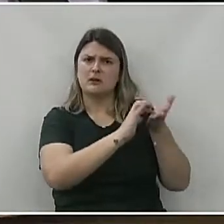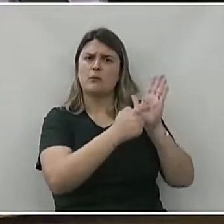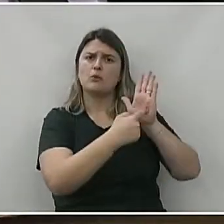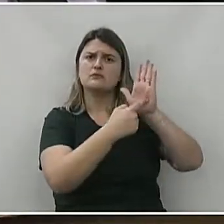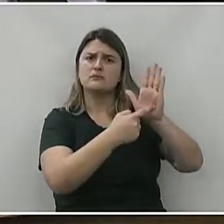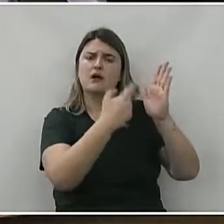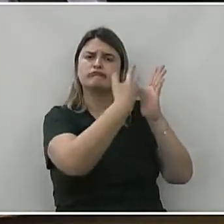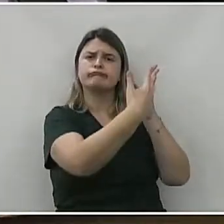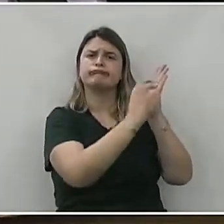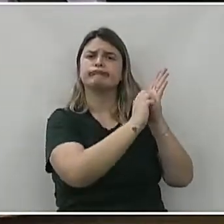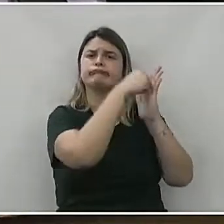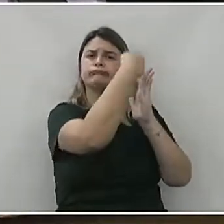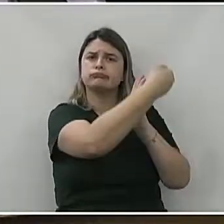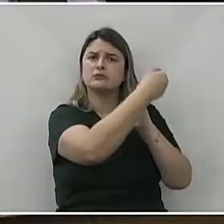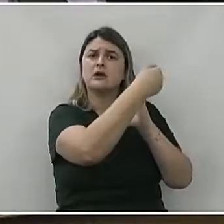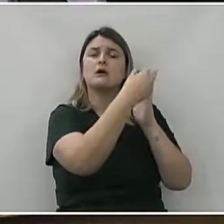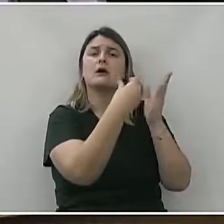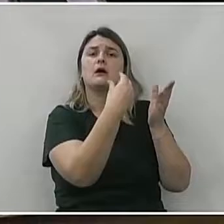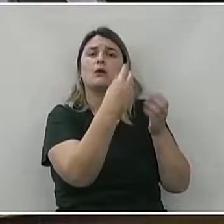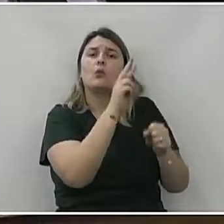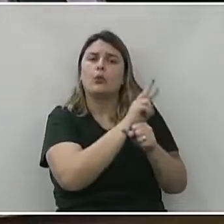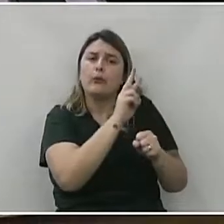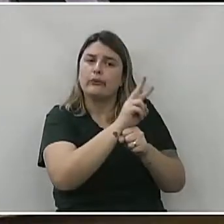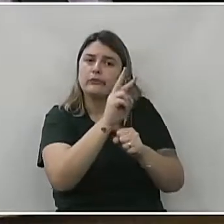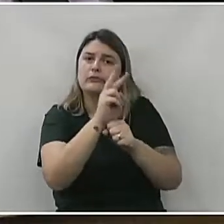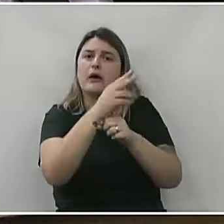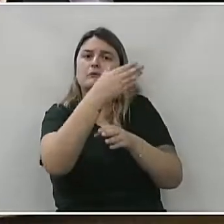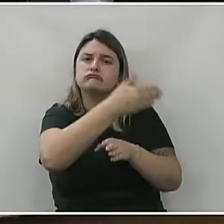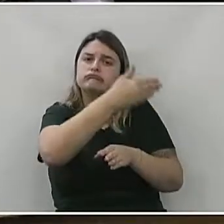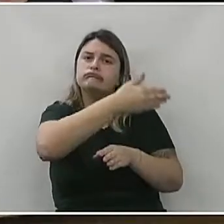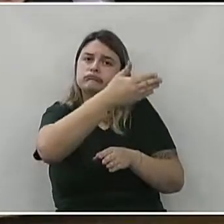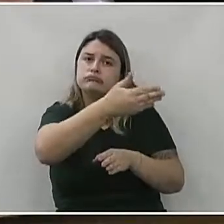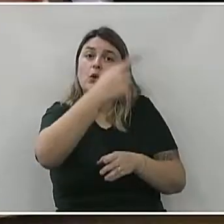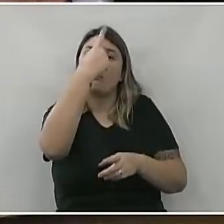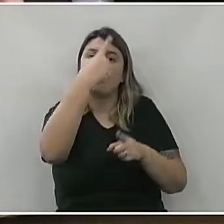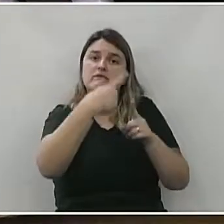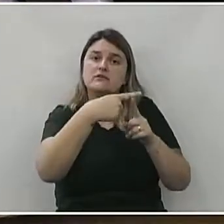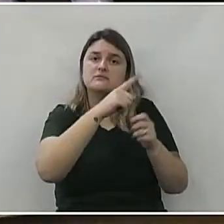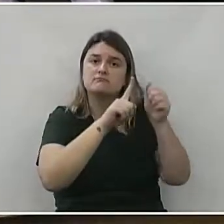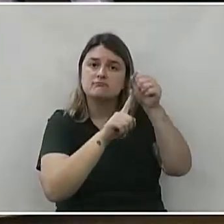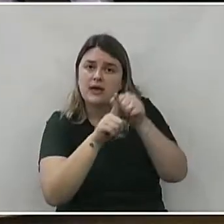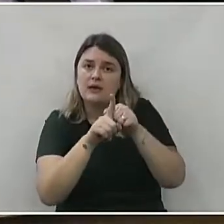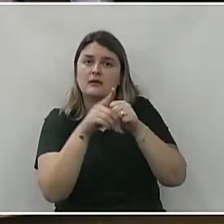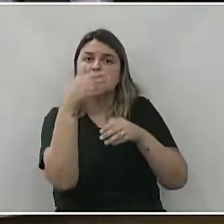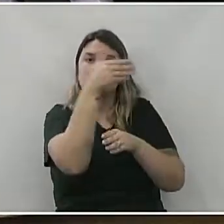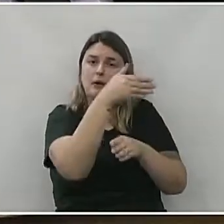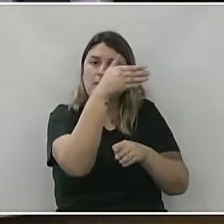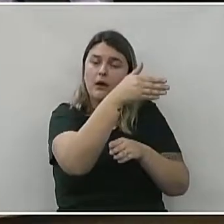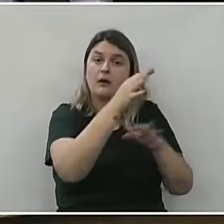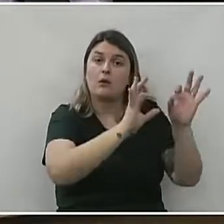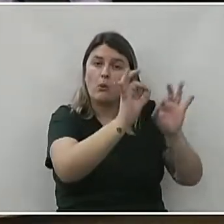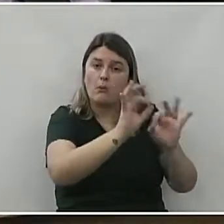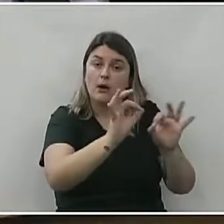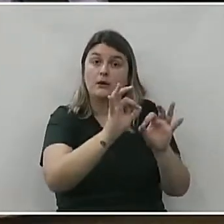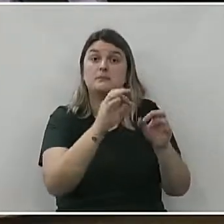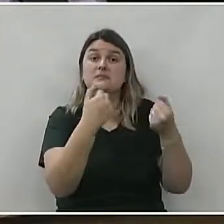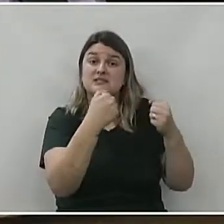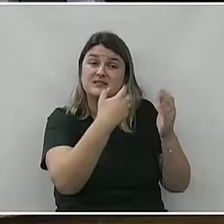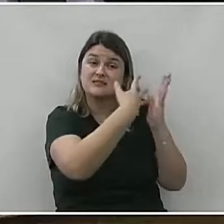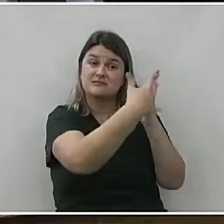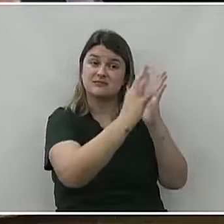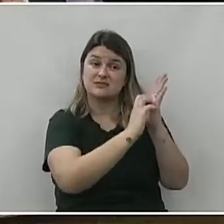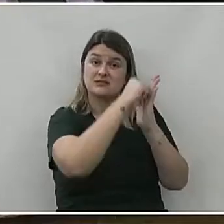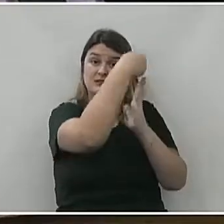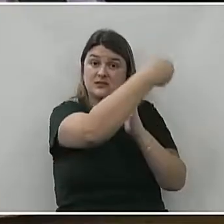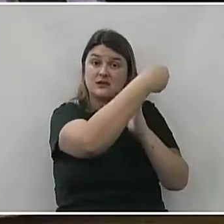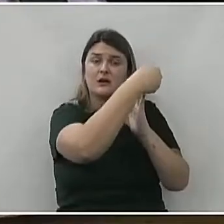apresente um cronograma de manutenção dessas estradas, que seja uma vez por mês, mas que tenha esse planejamento, esse cronograma